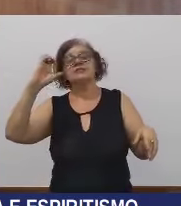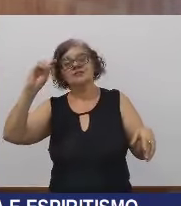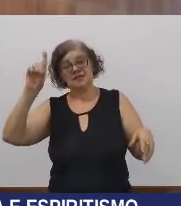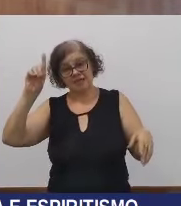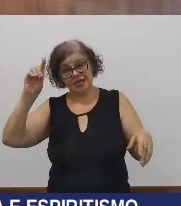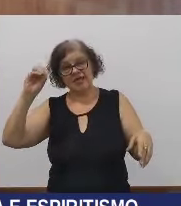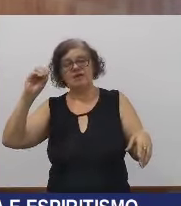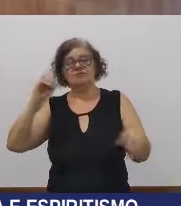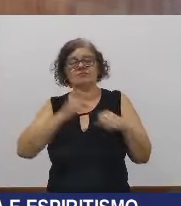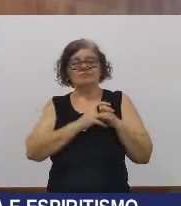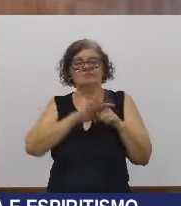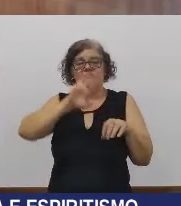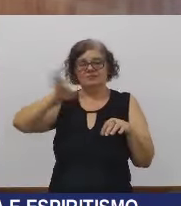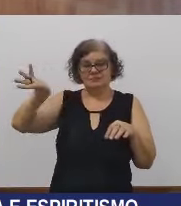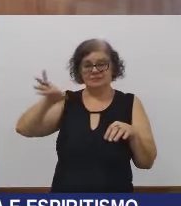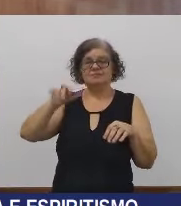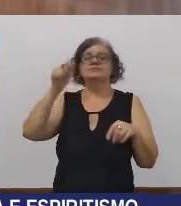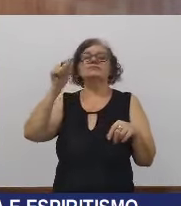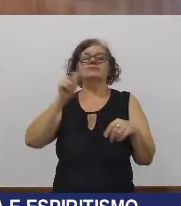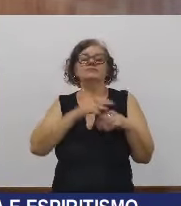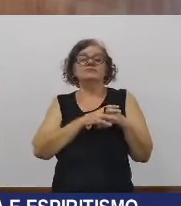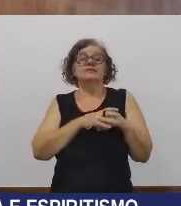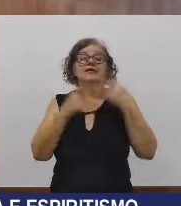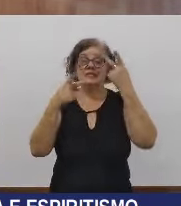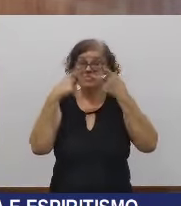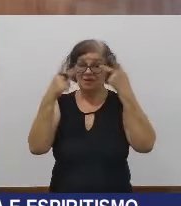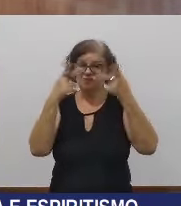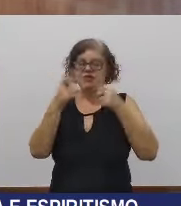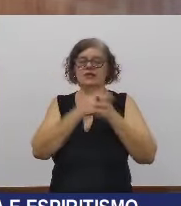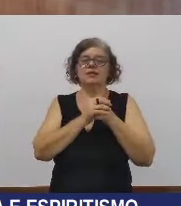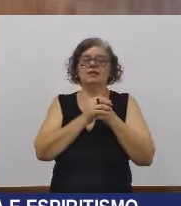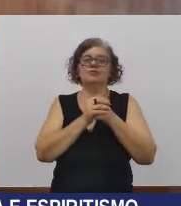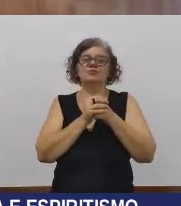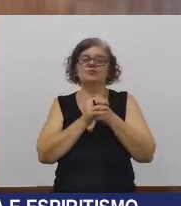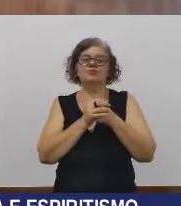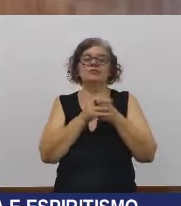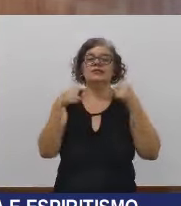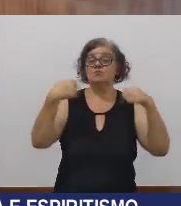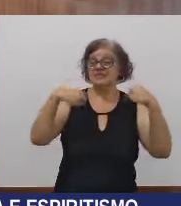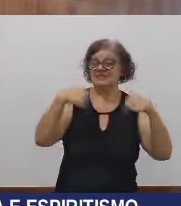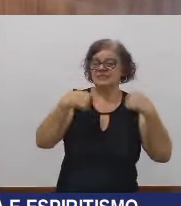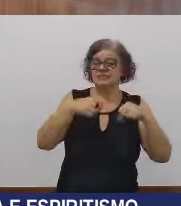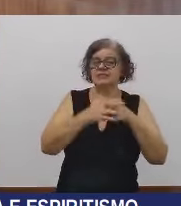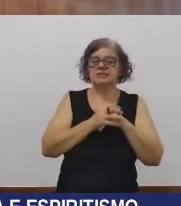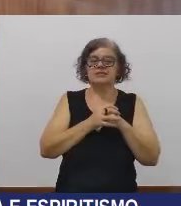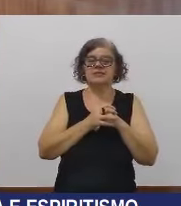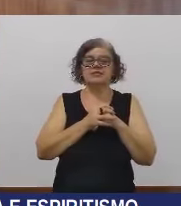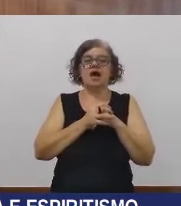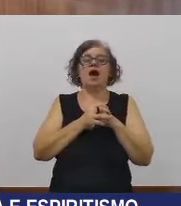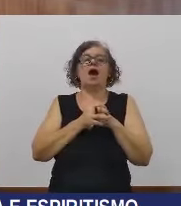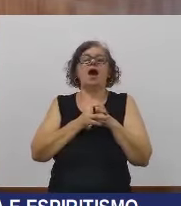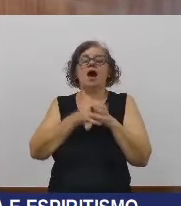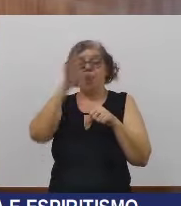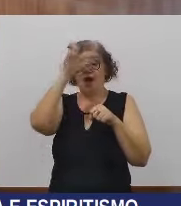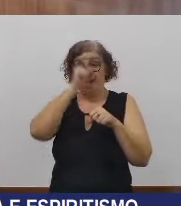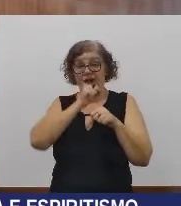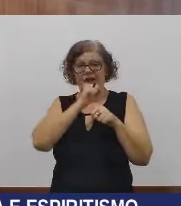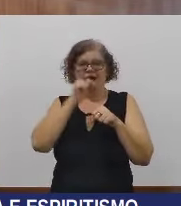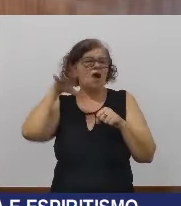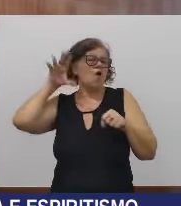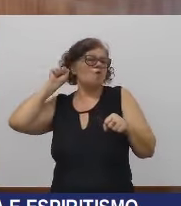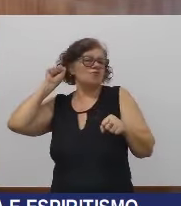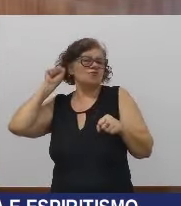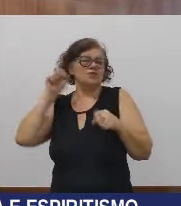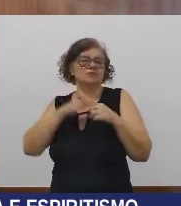sou obrigada a pregar agora, né? E às vezes quando meus filhos vinham assistir às minhas palestras,